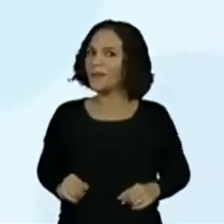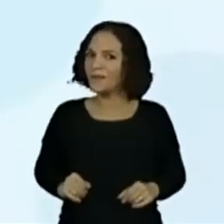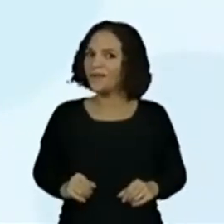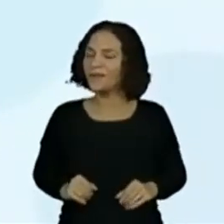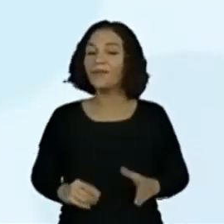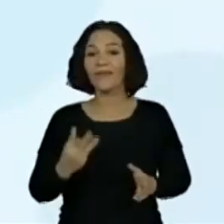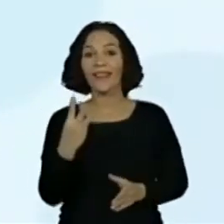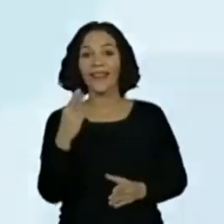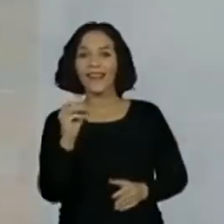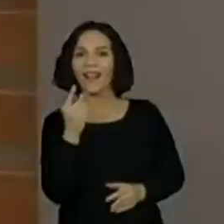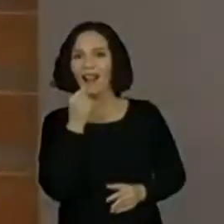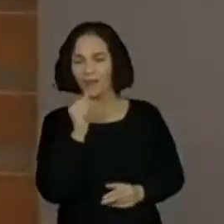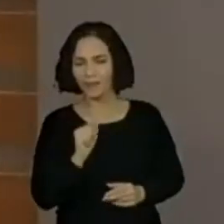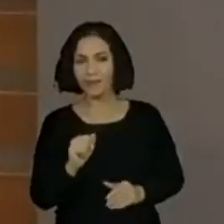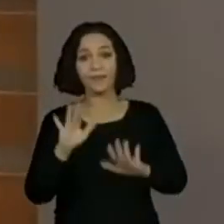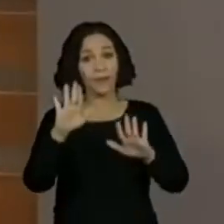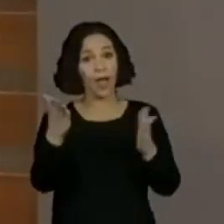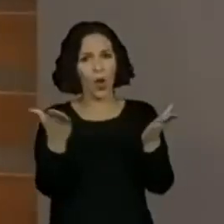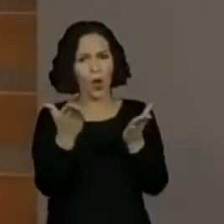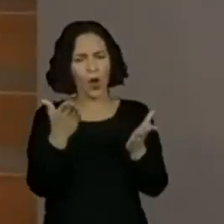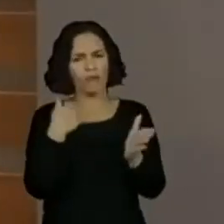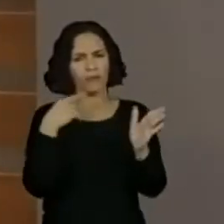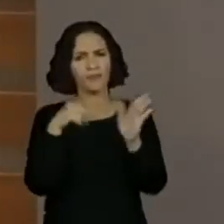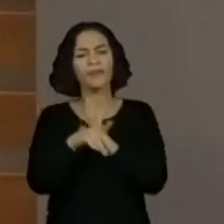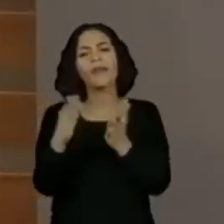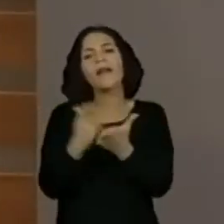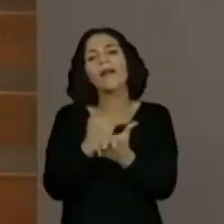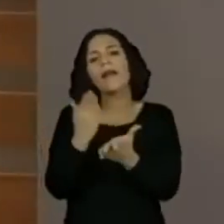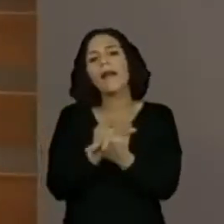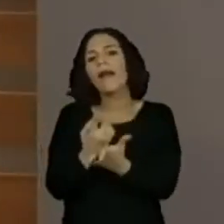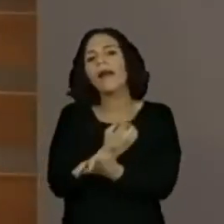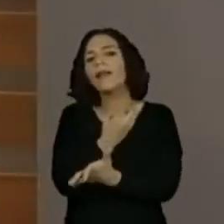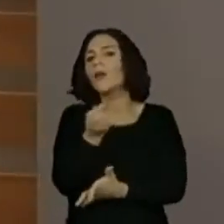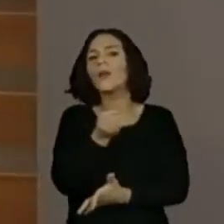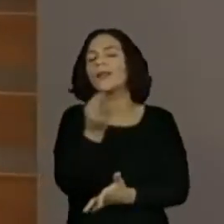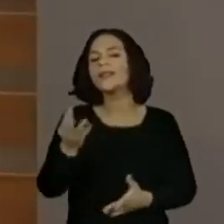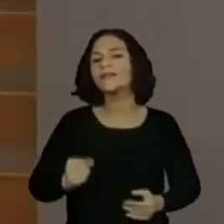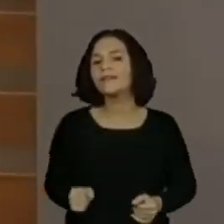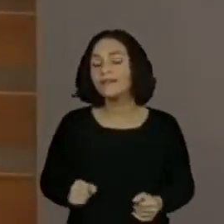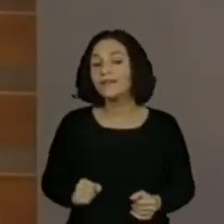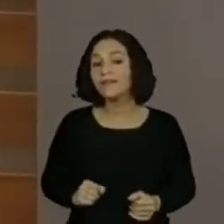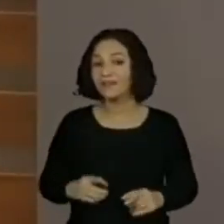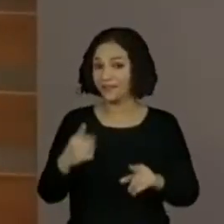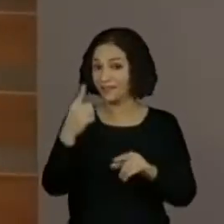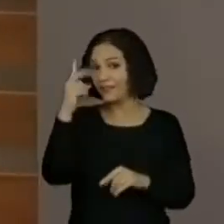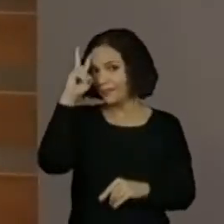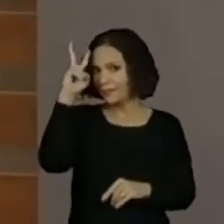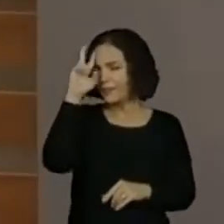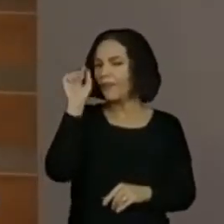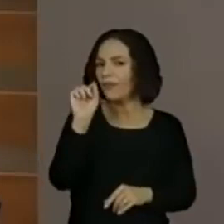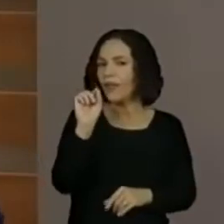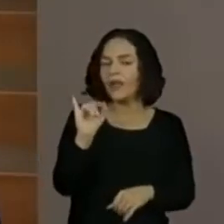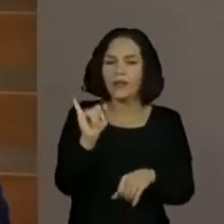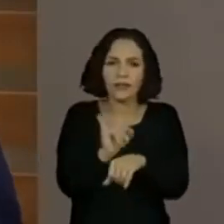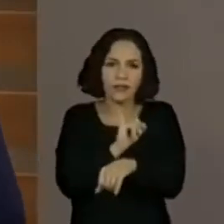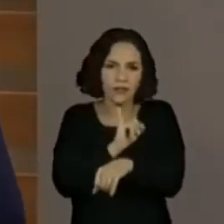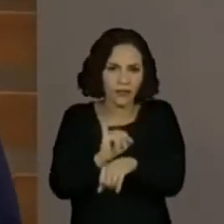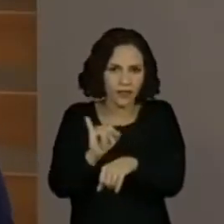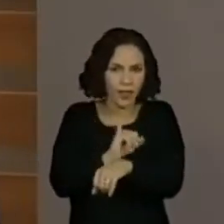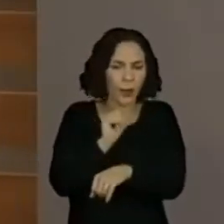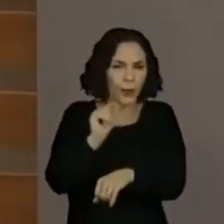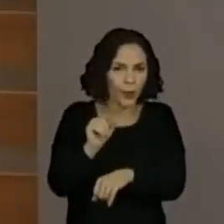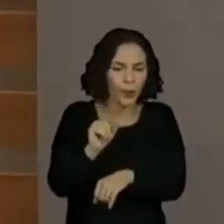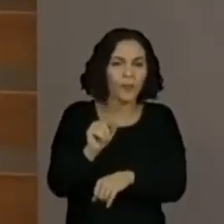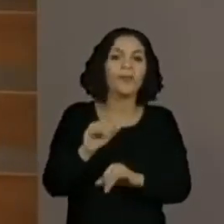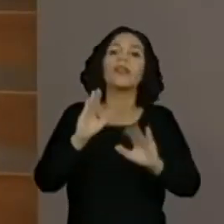30 lápis. E agora, quantos cadernos eu tenho? Lembrando que nós estamos usando as estratégias em que a